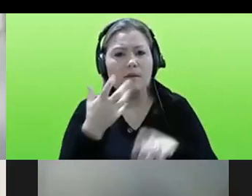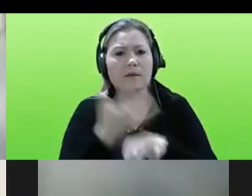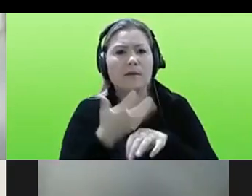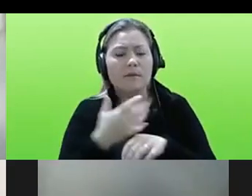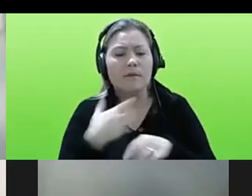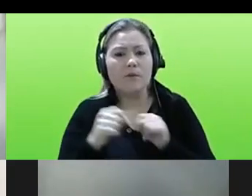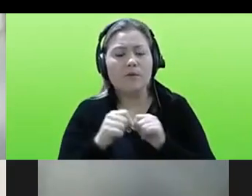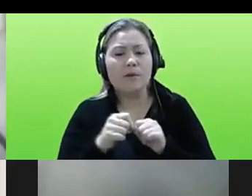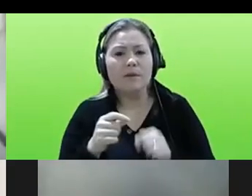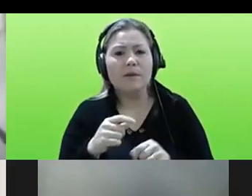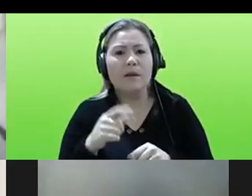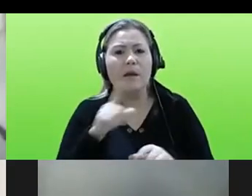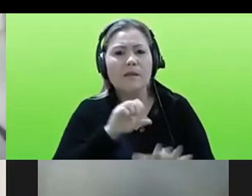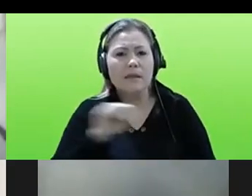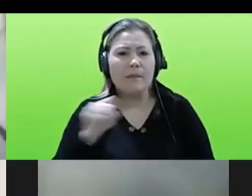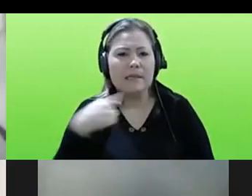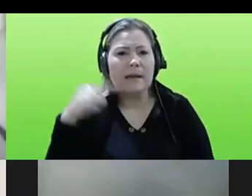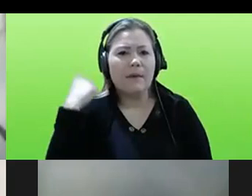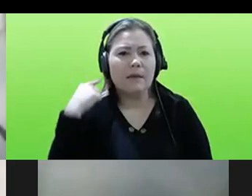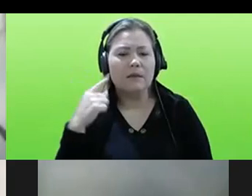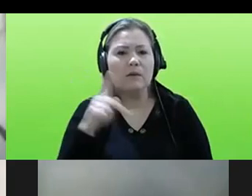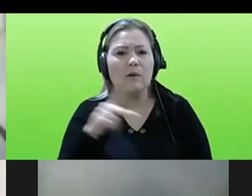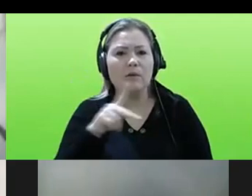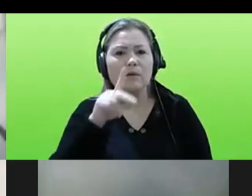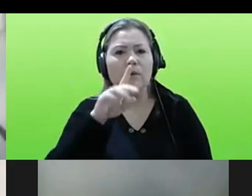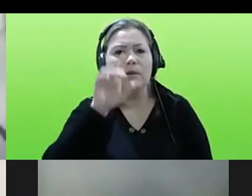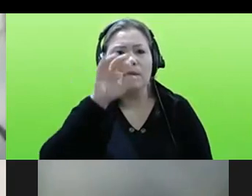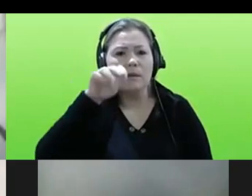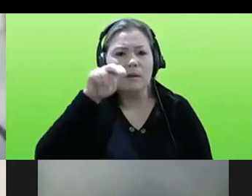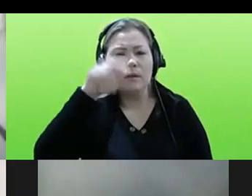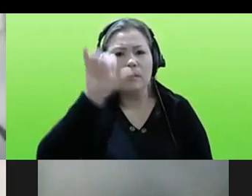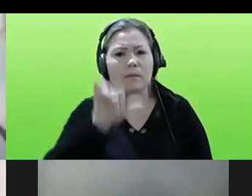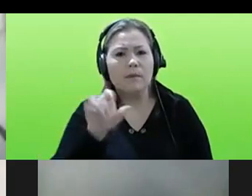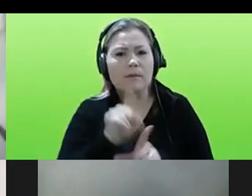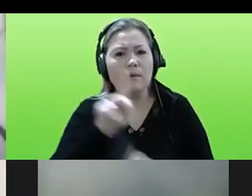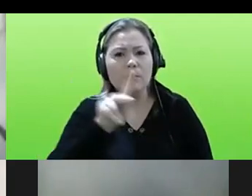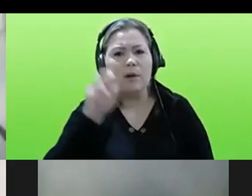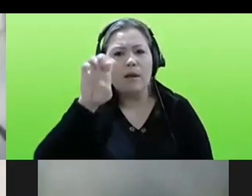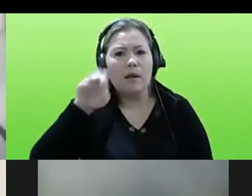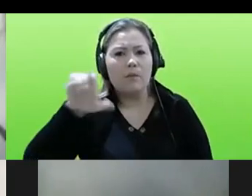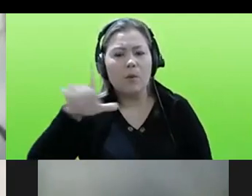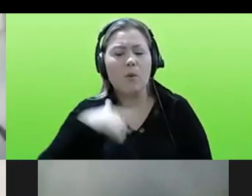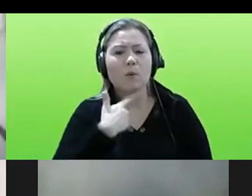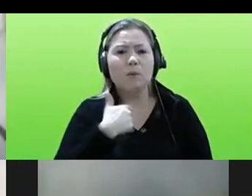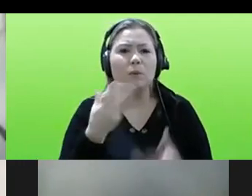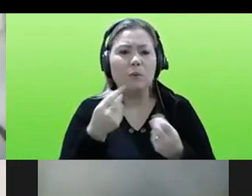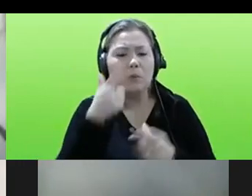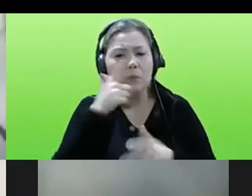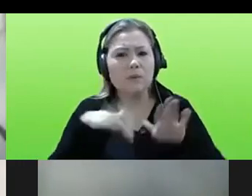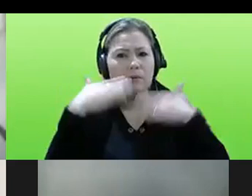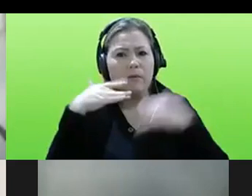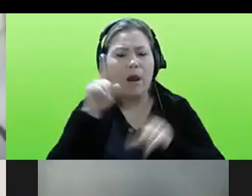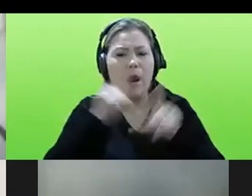fiz do semestre passado com o professor Itamar e o professor Emil, e gostei muito, consegui desenvolver